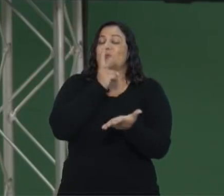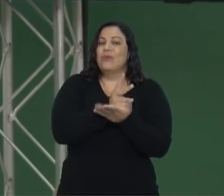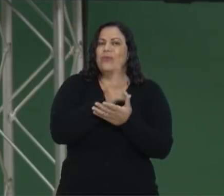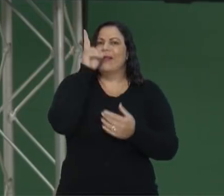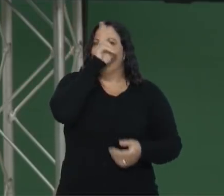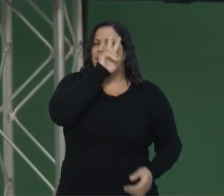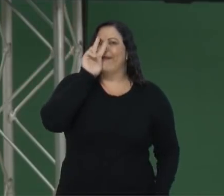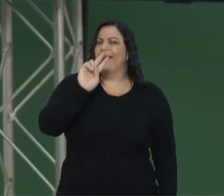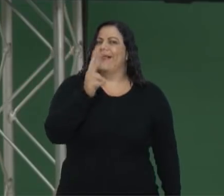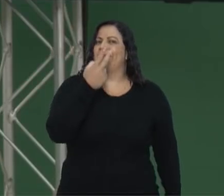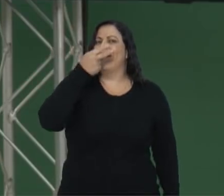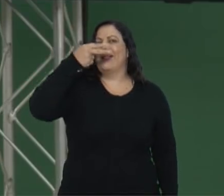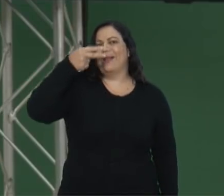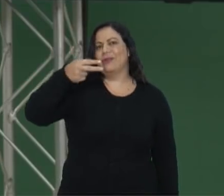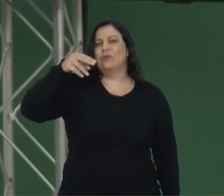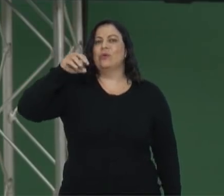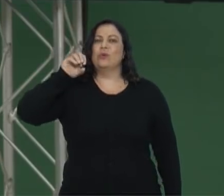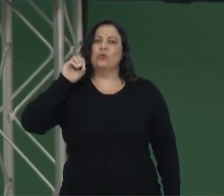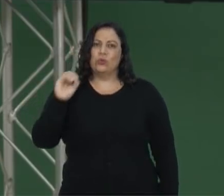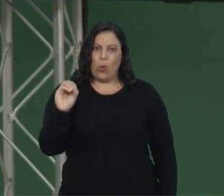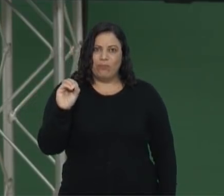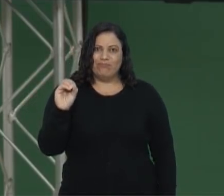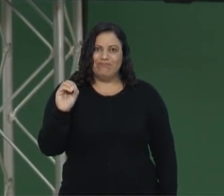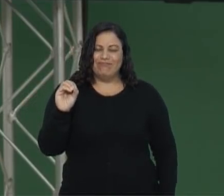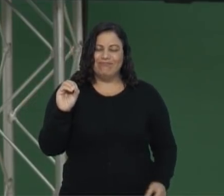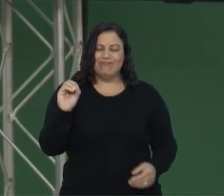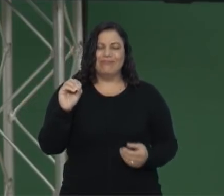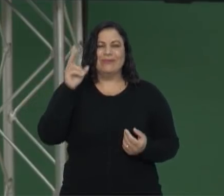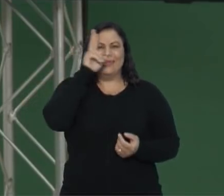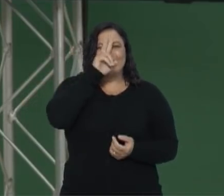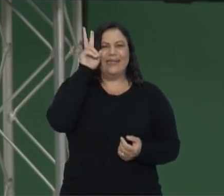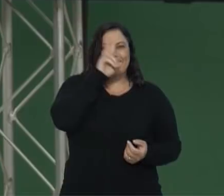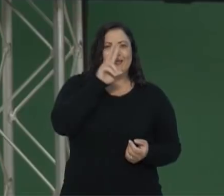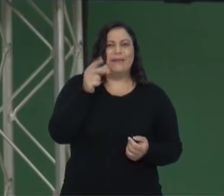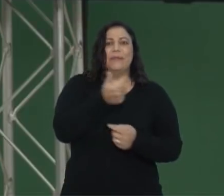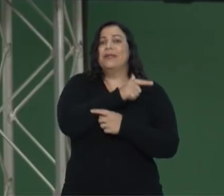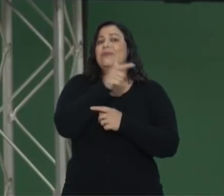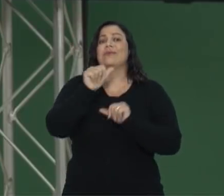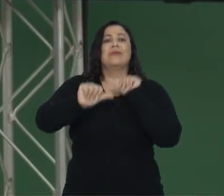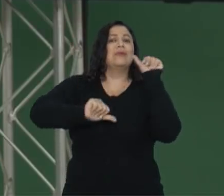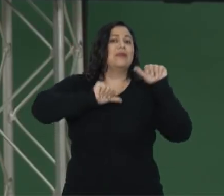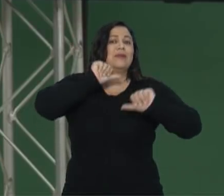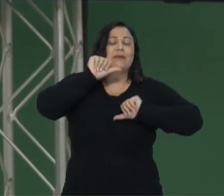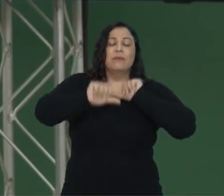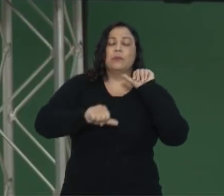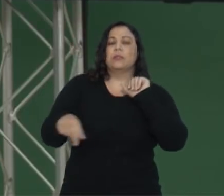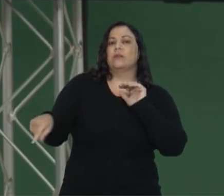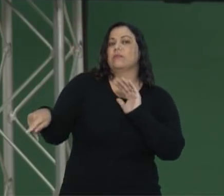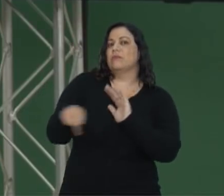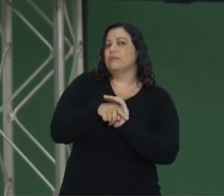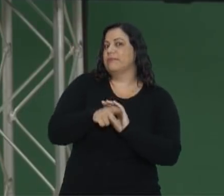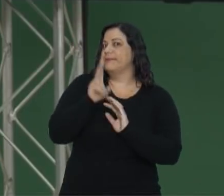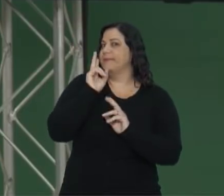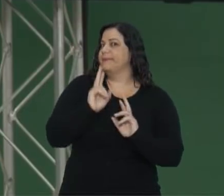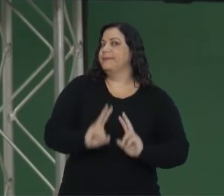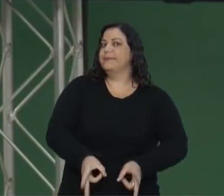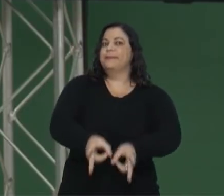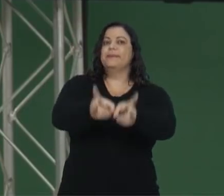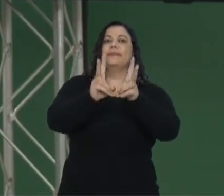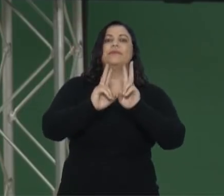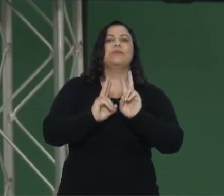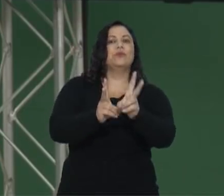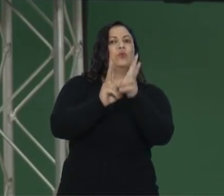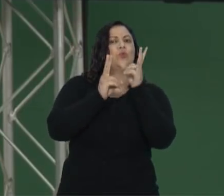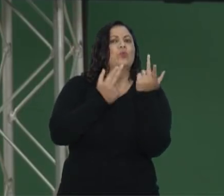H2O? 2 átomos de hidrogênio para 1 de oxigênio. Então não teve mudanças químicas, alterações